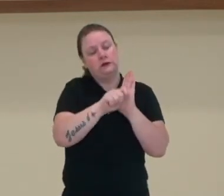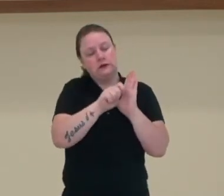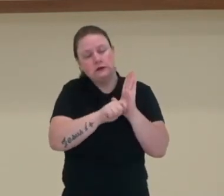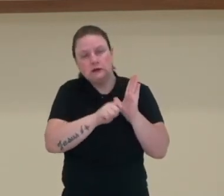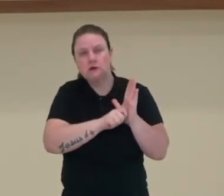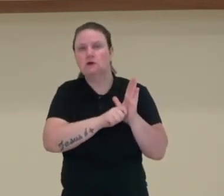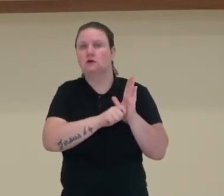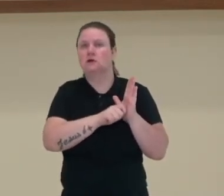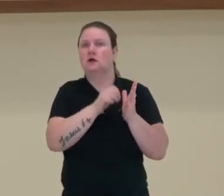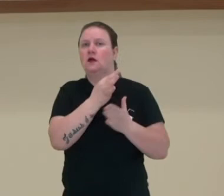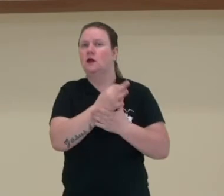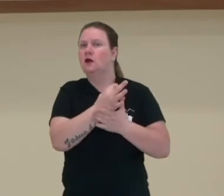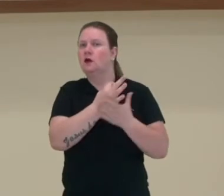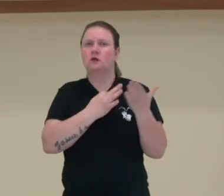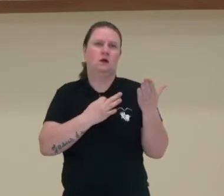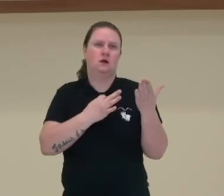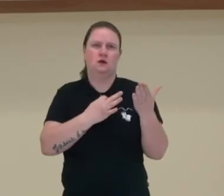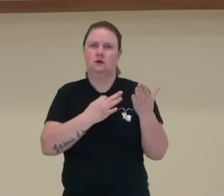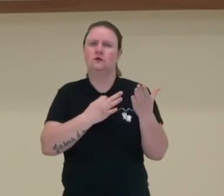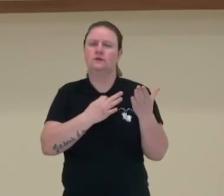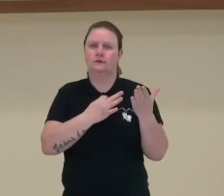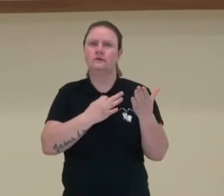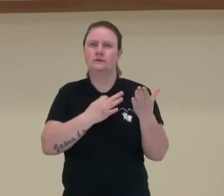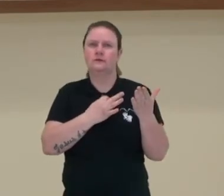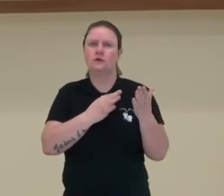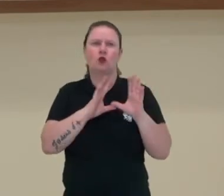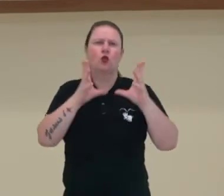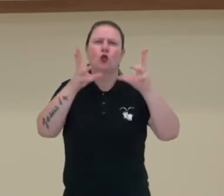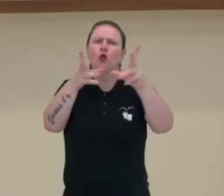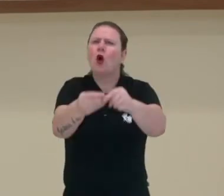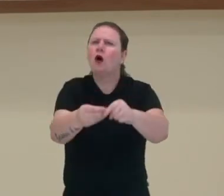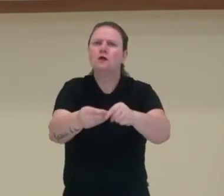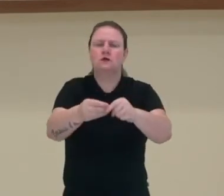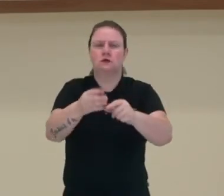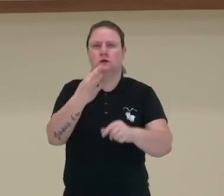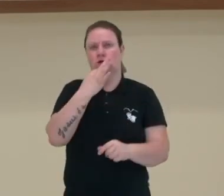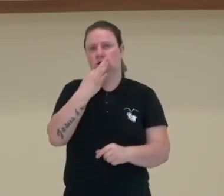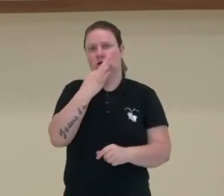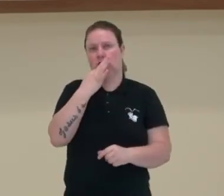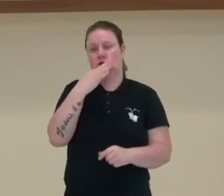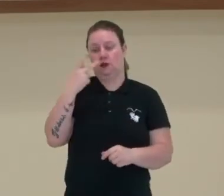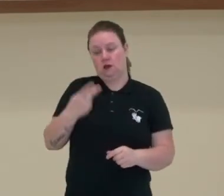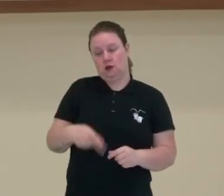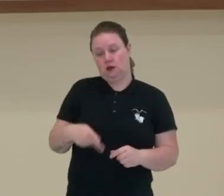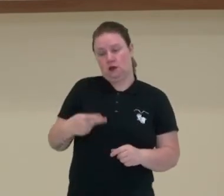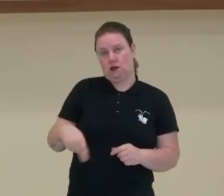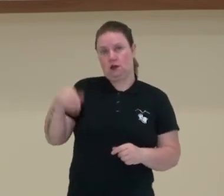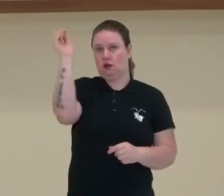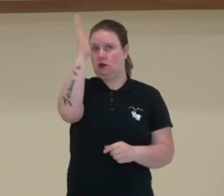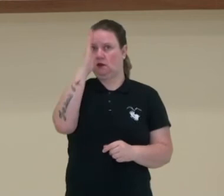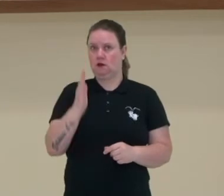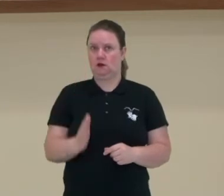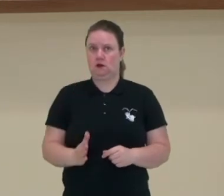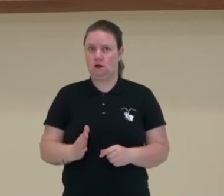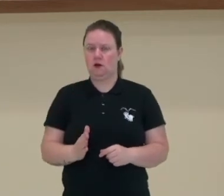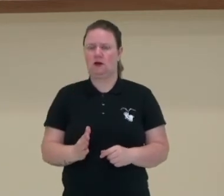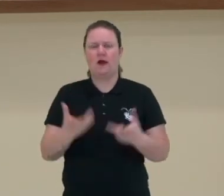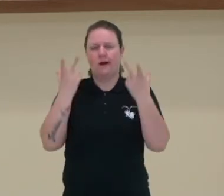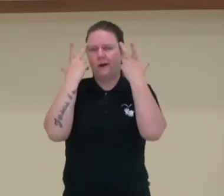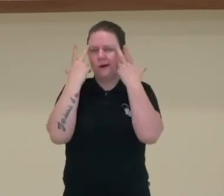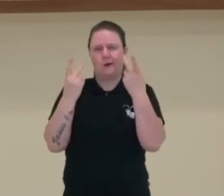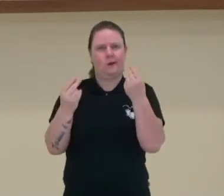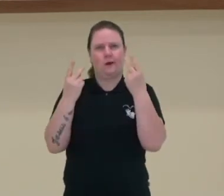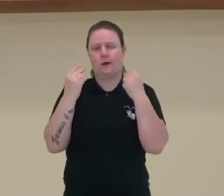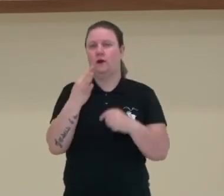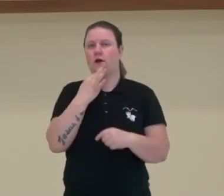um texto que você conhece muito bem. Todos nós conhecemos. Aqui no Brasil é muito comum que as pessoas conheçam esse texto.